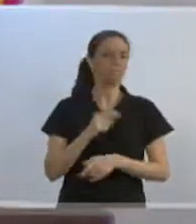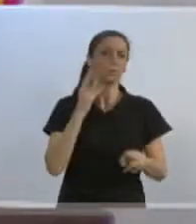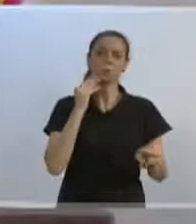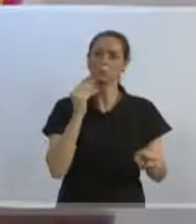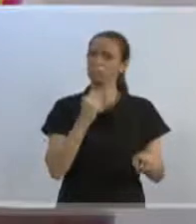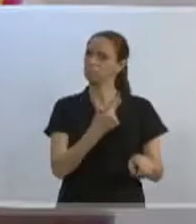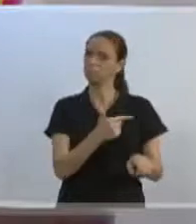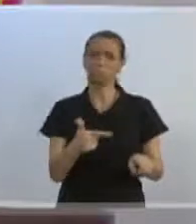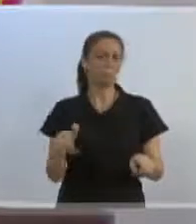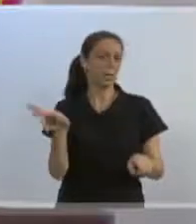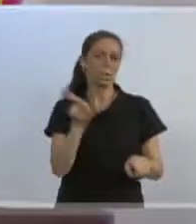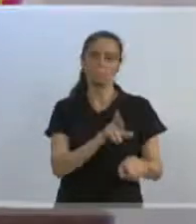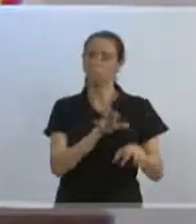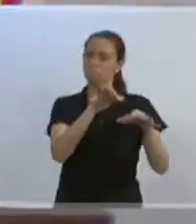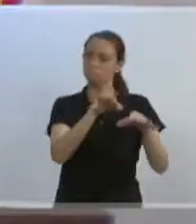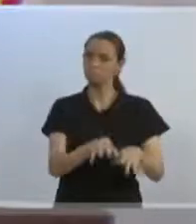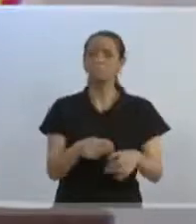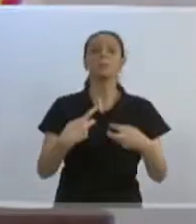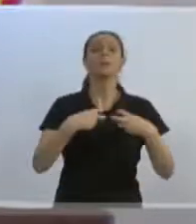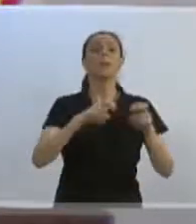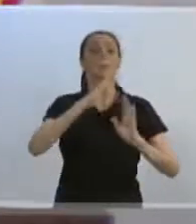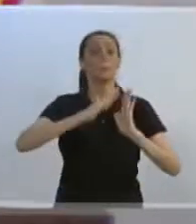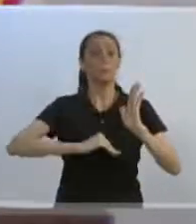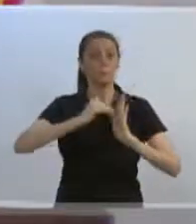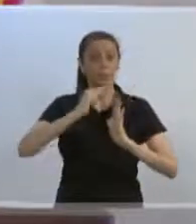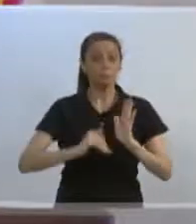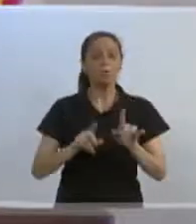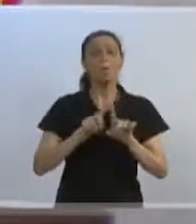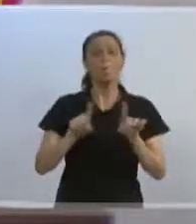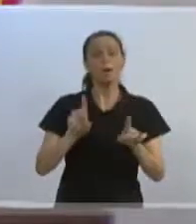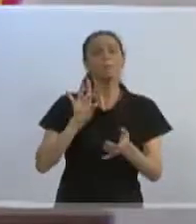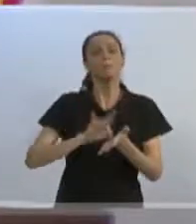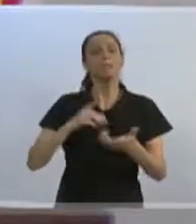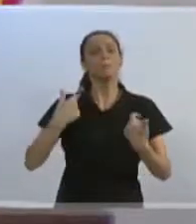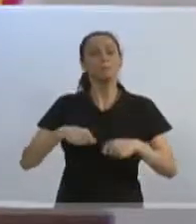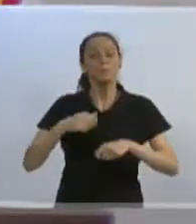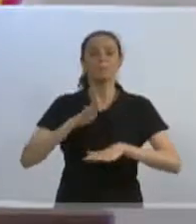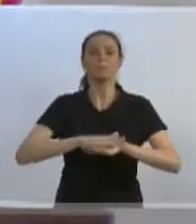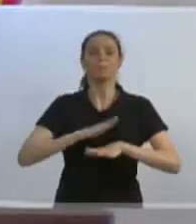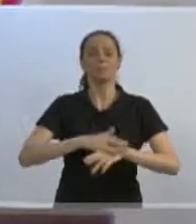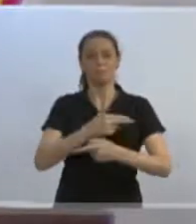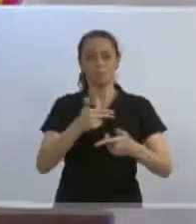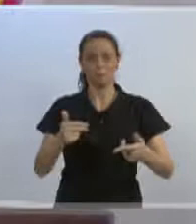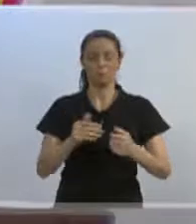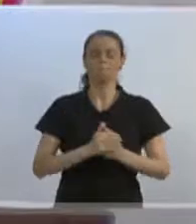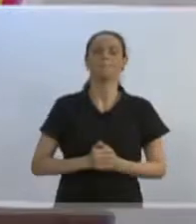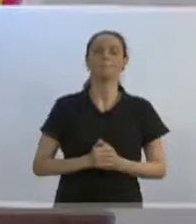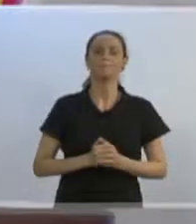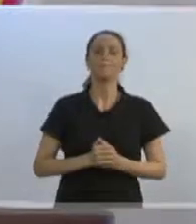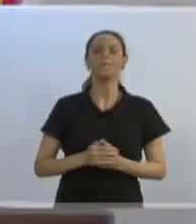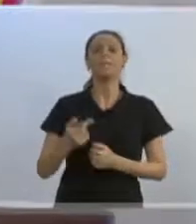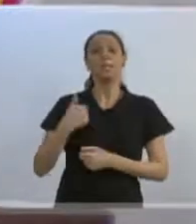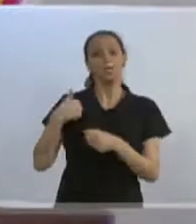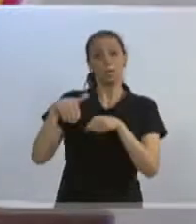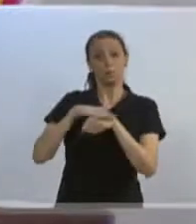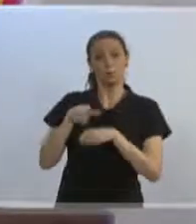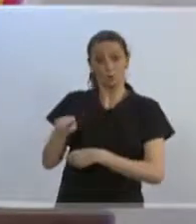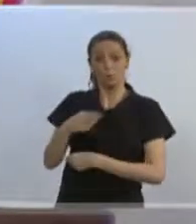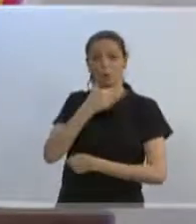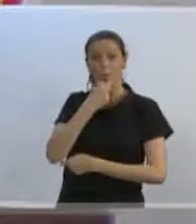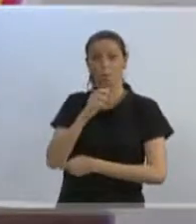não tem uma resposta em relação à questão da pintura, mas, de fato, alguma coisa tem que ser feita. E aqui foi conversado com o Thiago